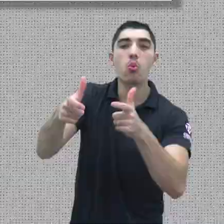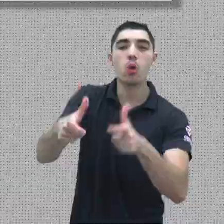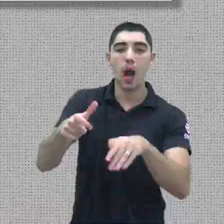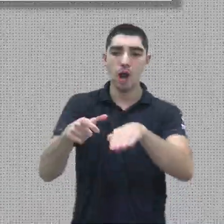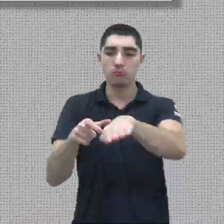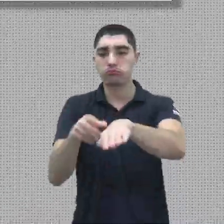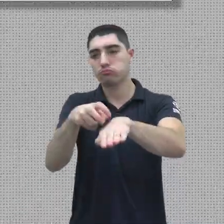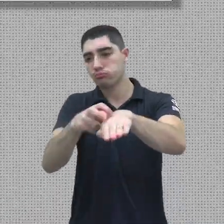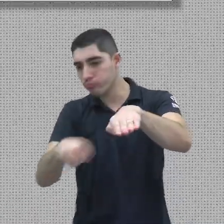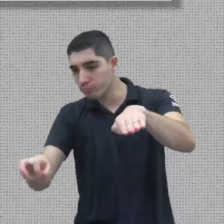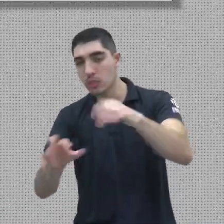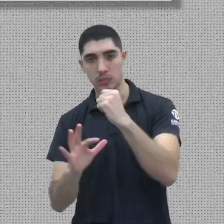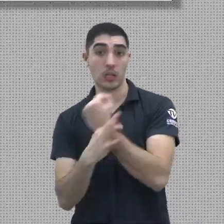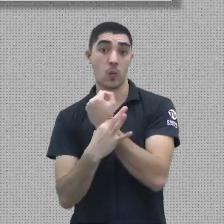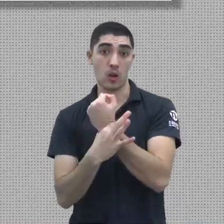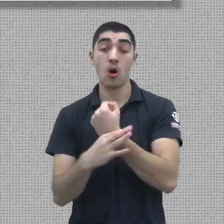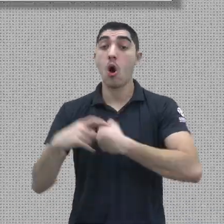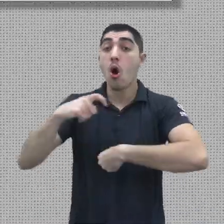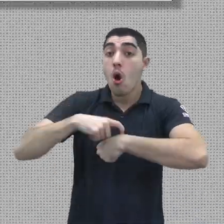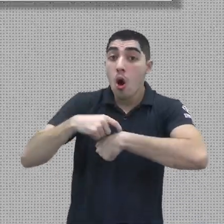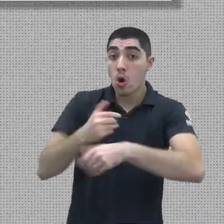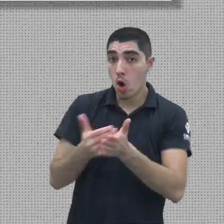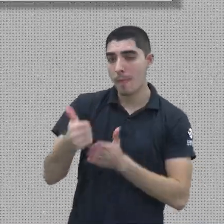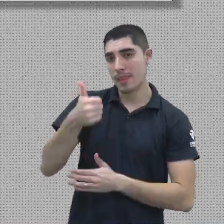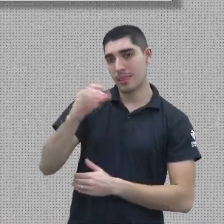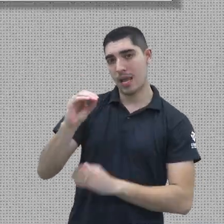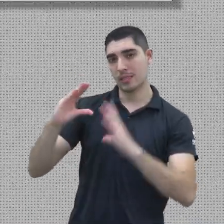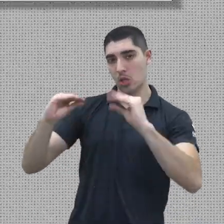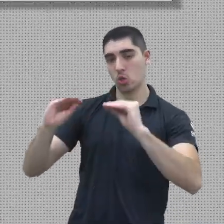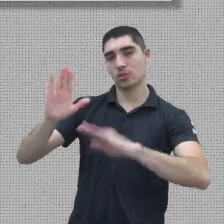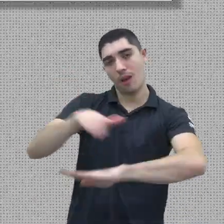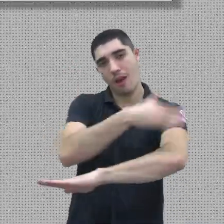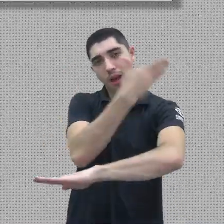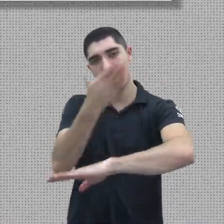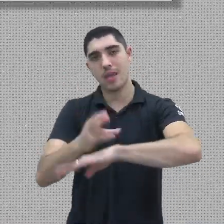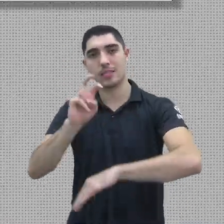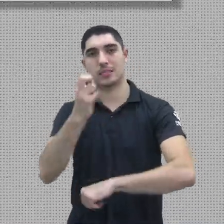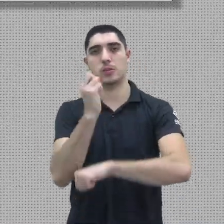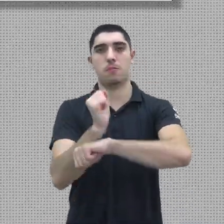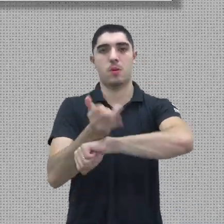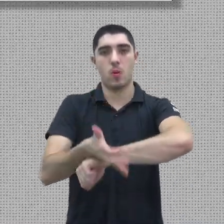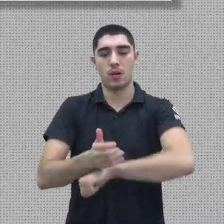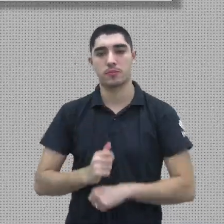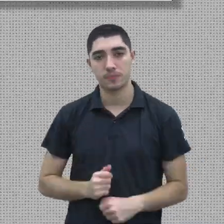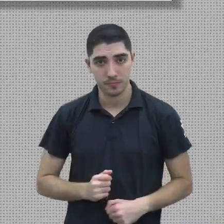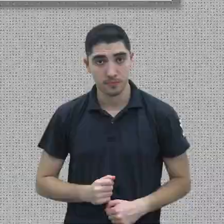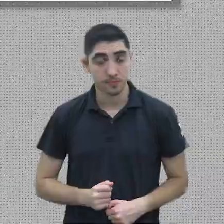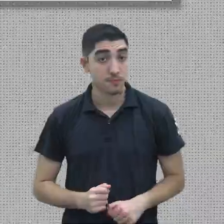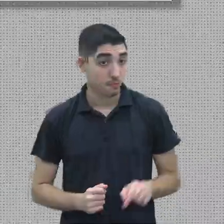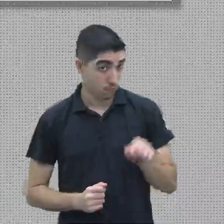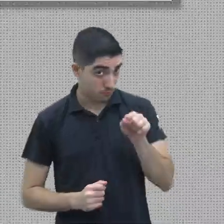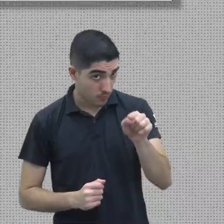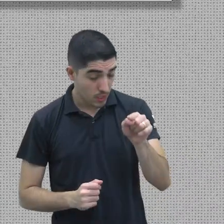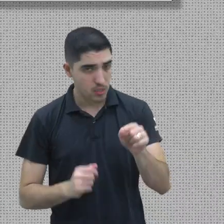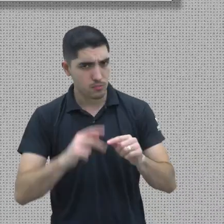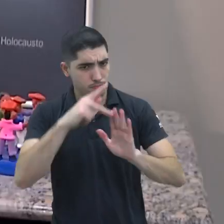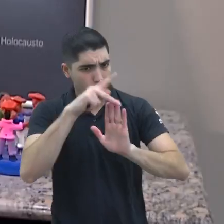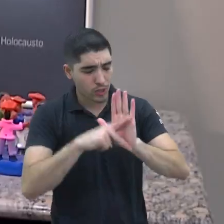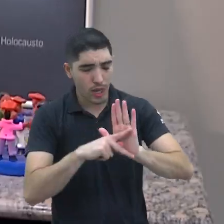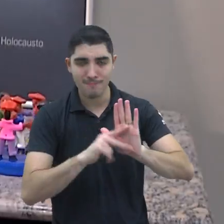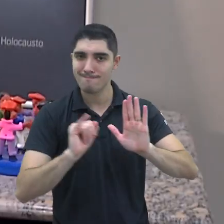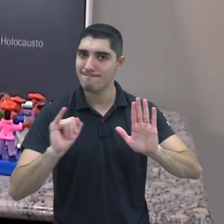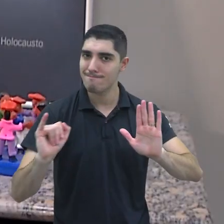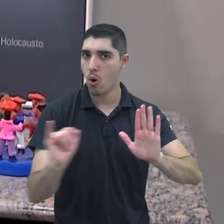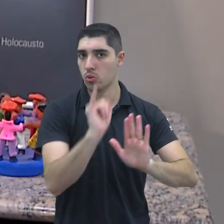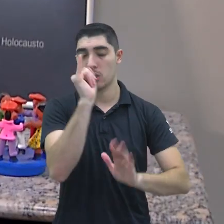coletivo fora dos pontos de embarque e em locais mais acessíveis, no período de 10 horas da noite até às 5 da manhã. É